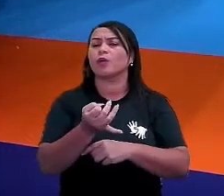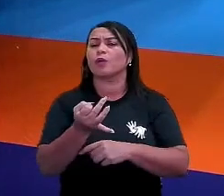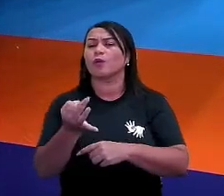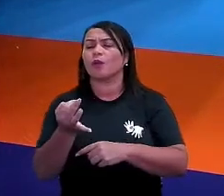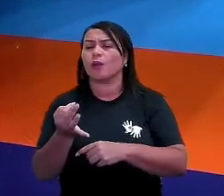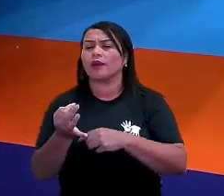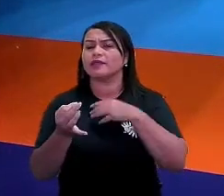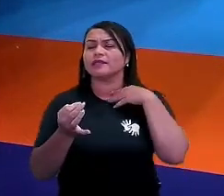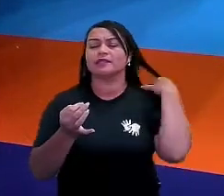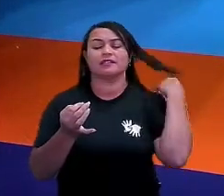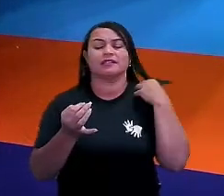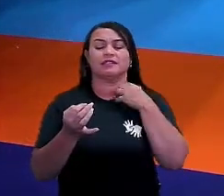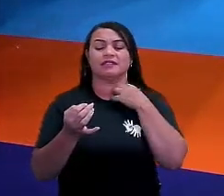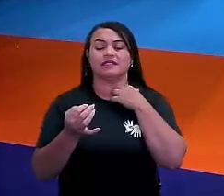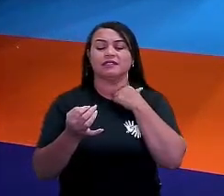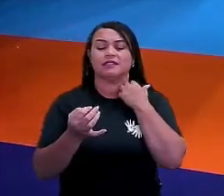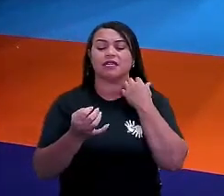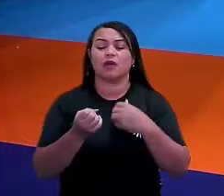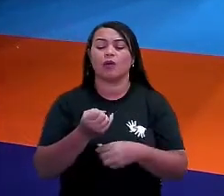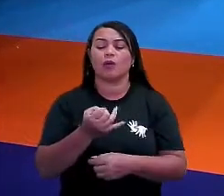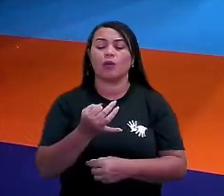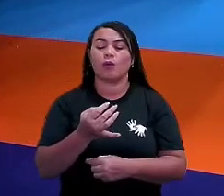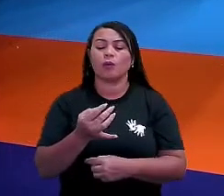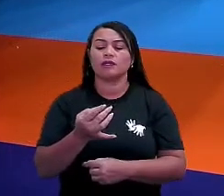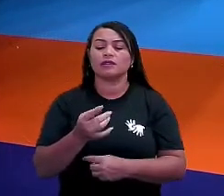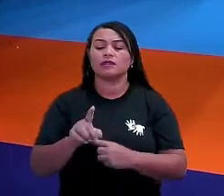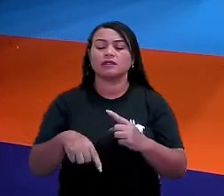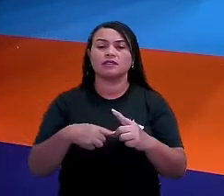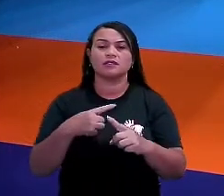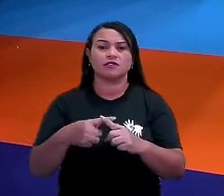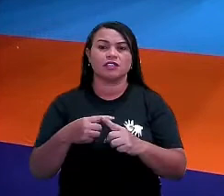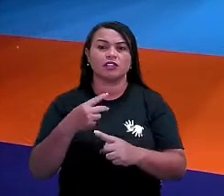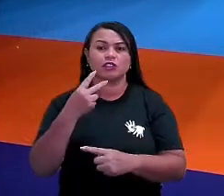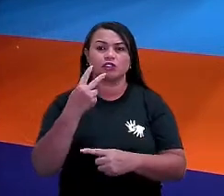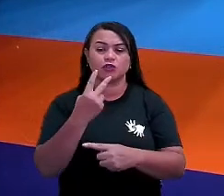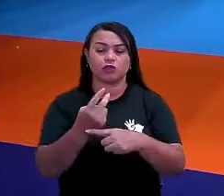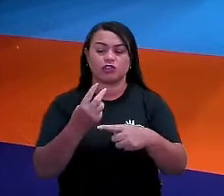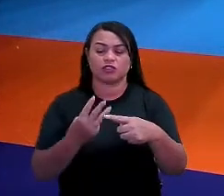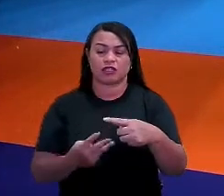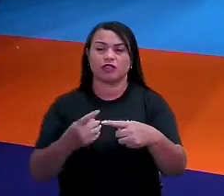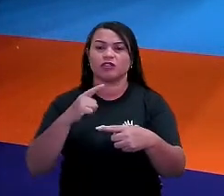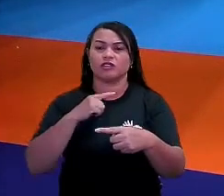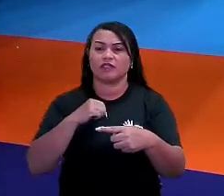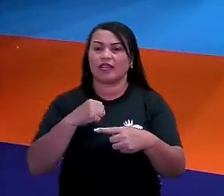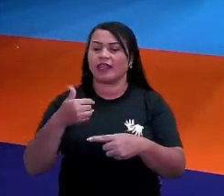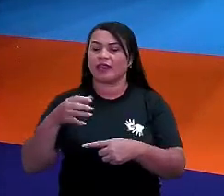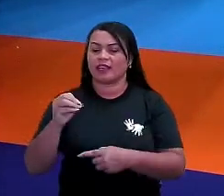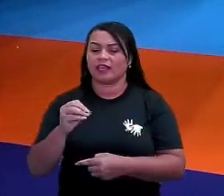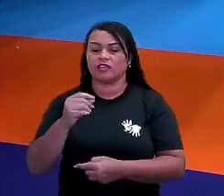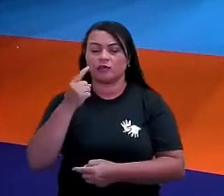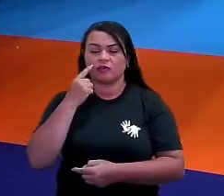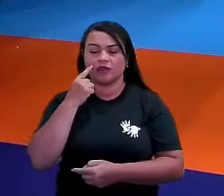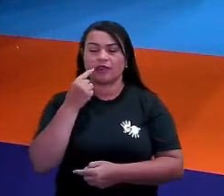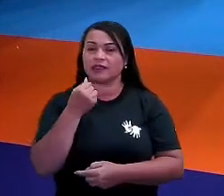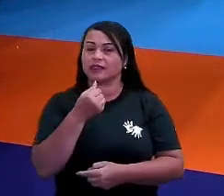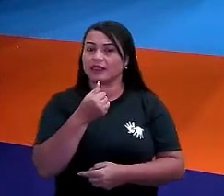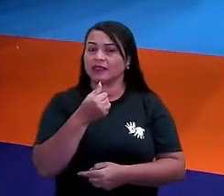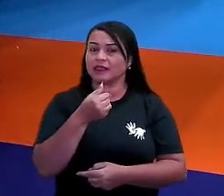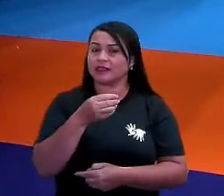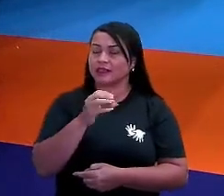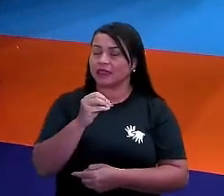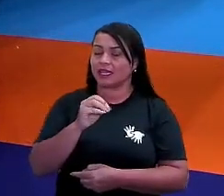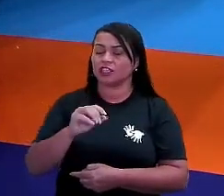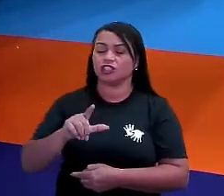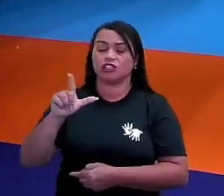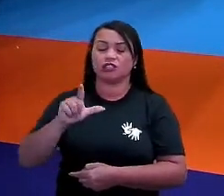vezes 2/3 está em 10? Então, a gente precisa entender isso. 10 litros, né, que ele tem, e ele quer